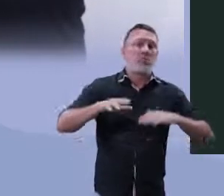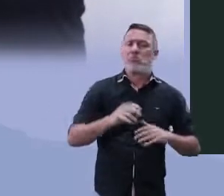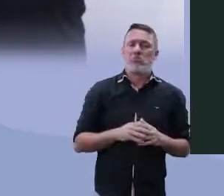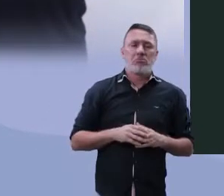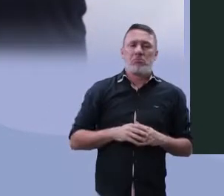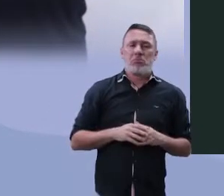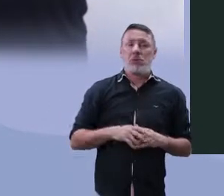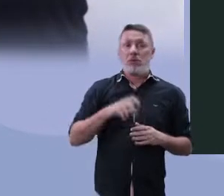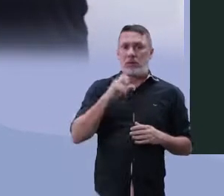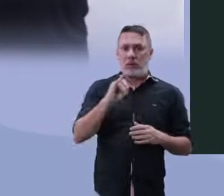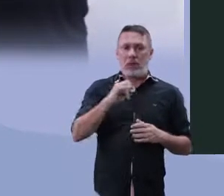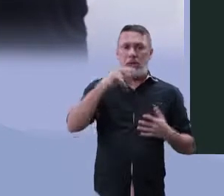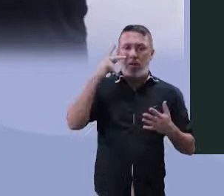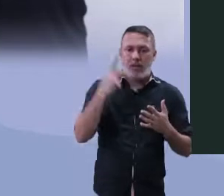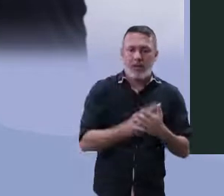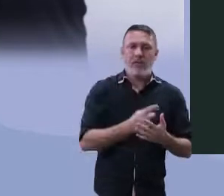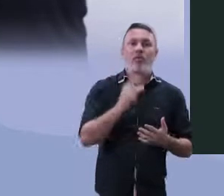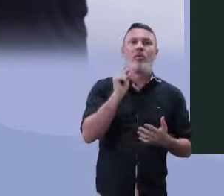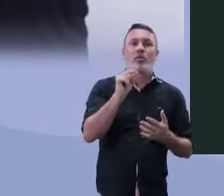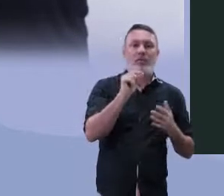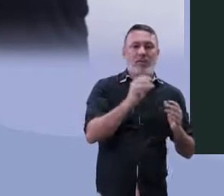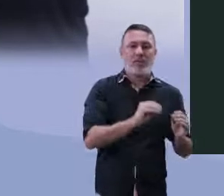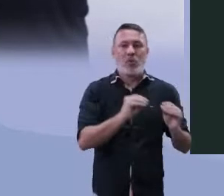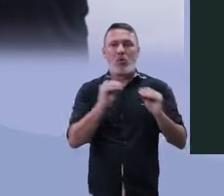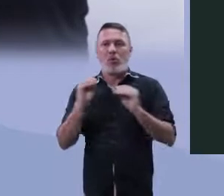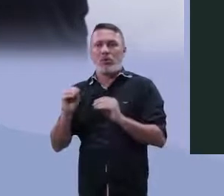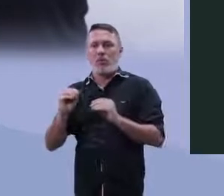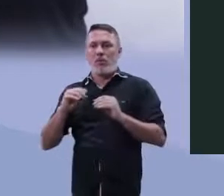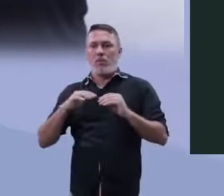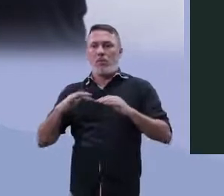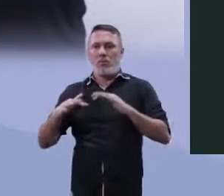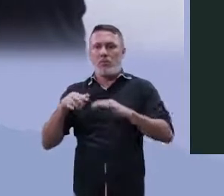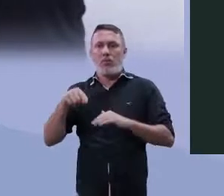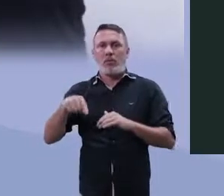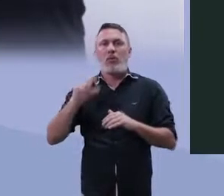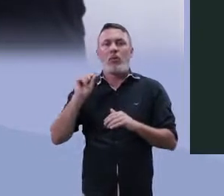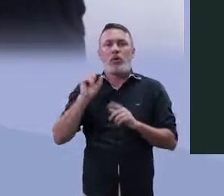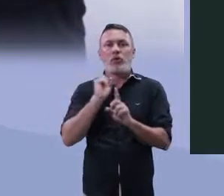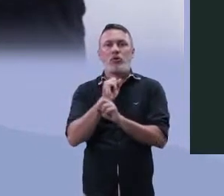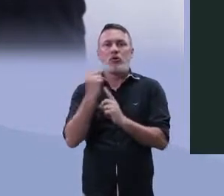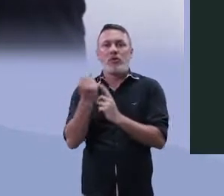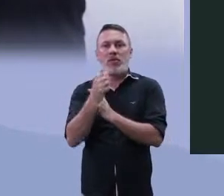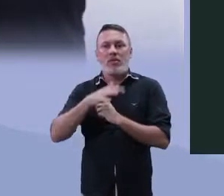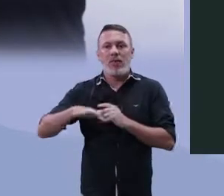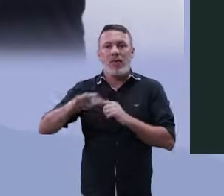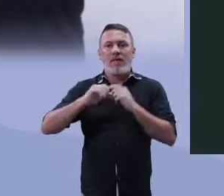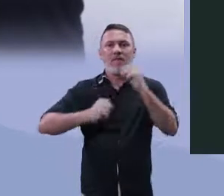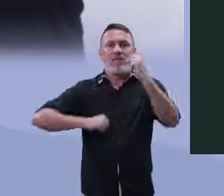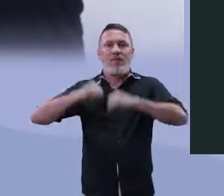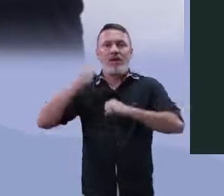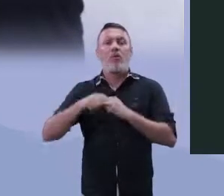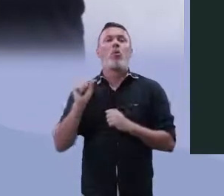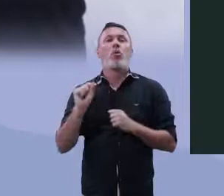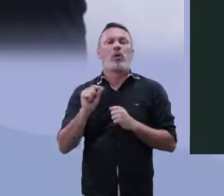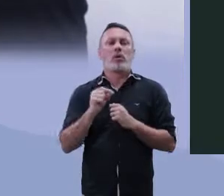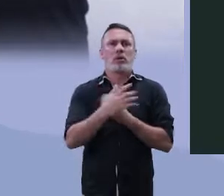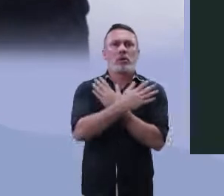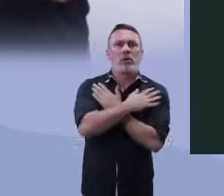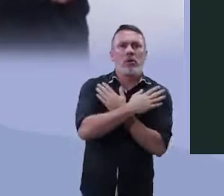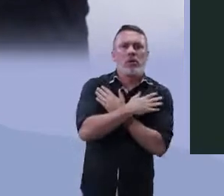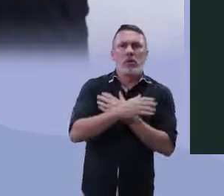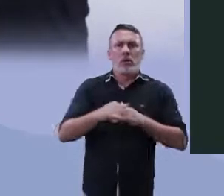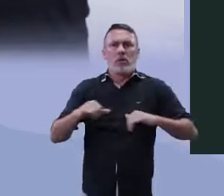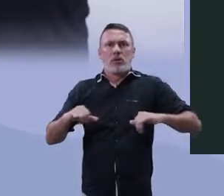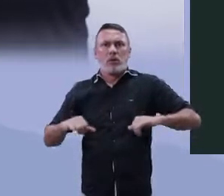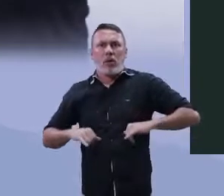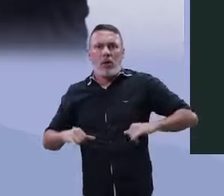quando ele é confrontado com a realidade da sociedade industrial, né, então o desemprego, então esse desemprego torna-se uma